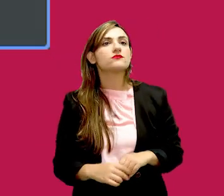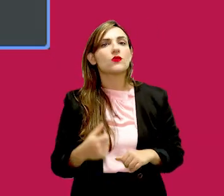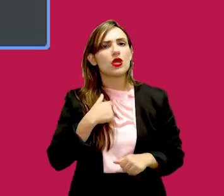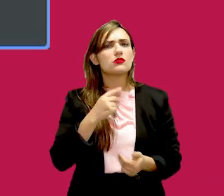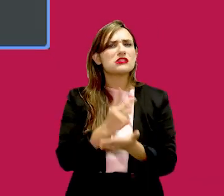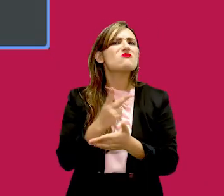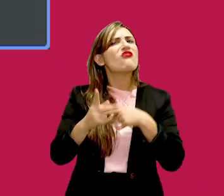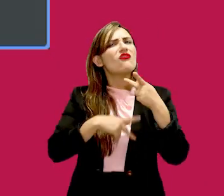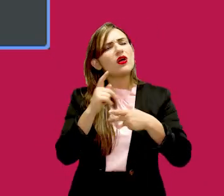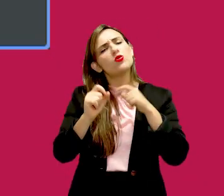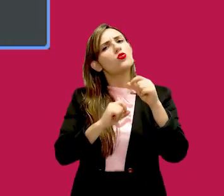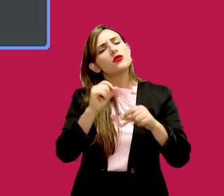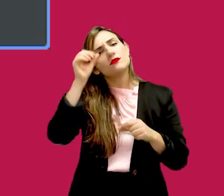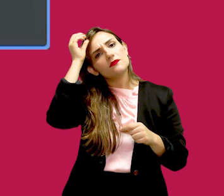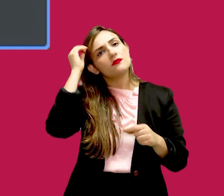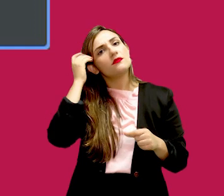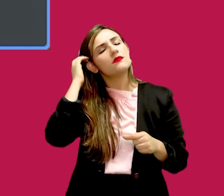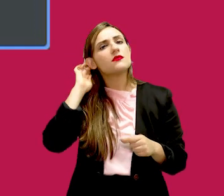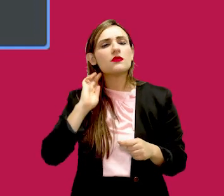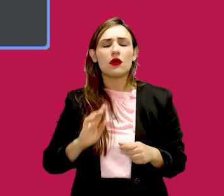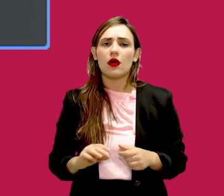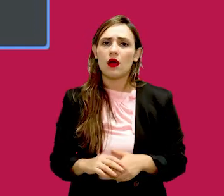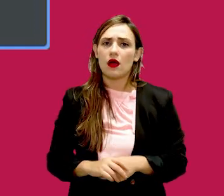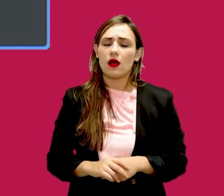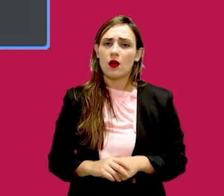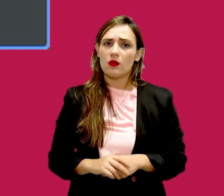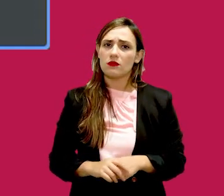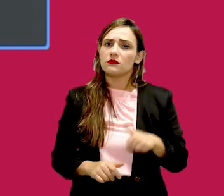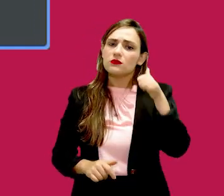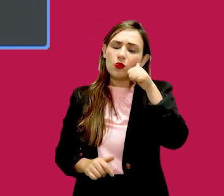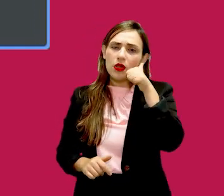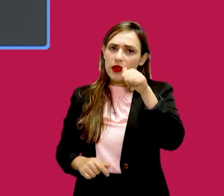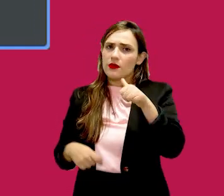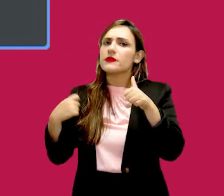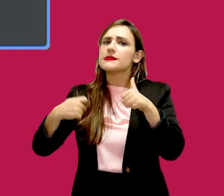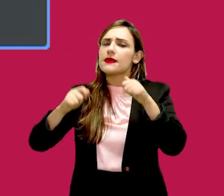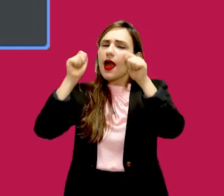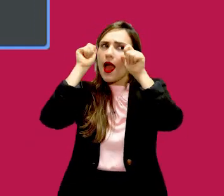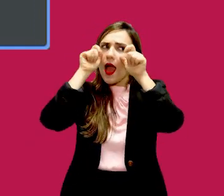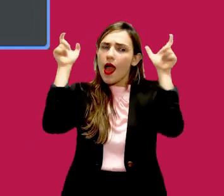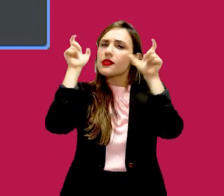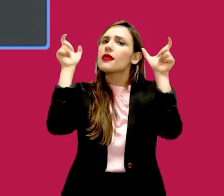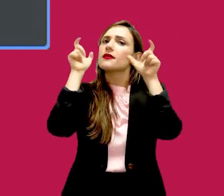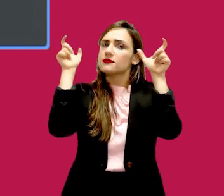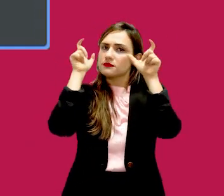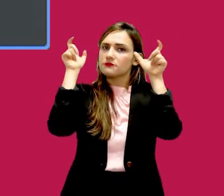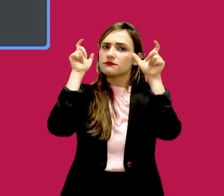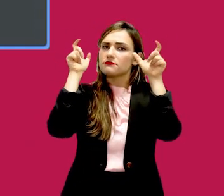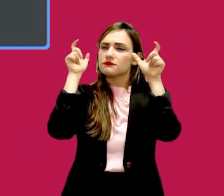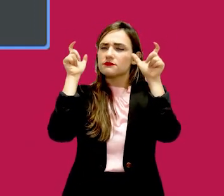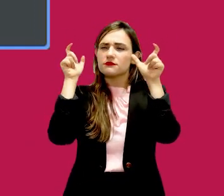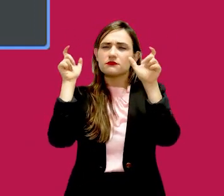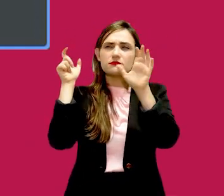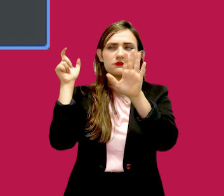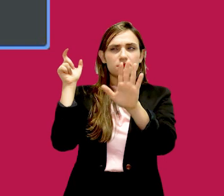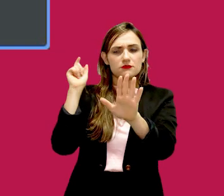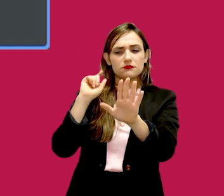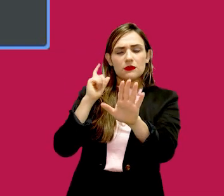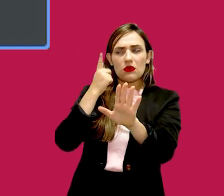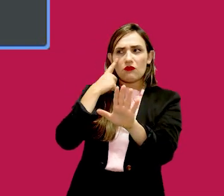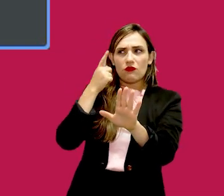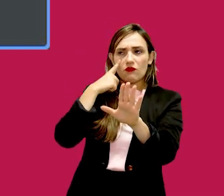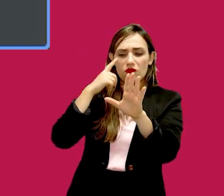tenho reiterado é que as mulheres precisam ficar atentas a todos os